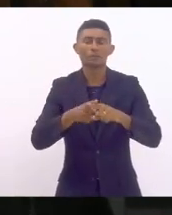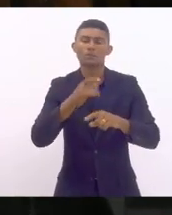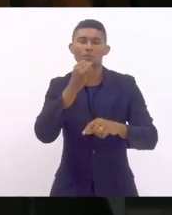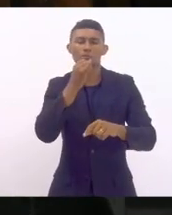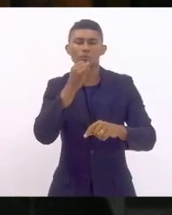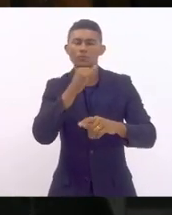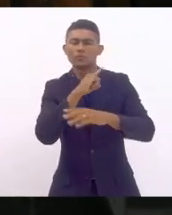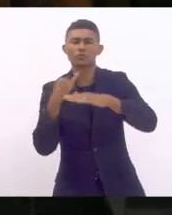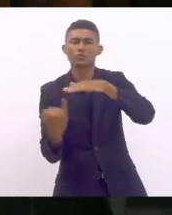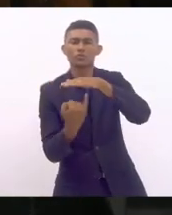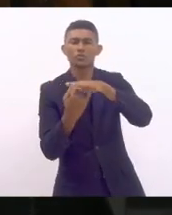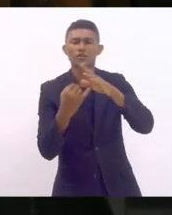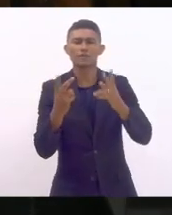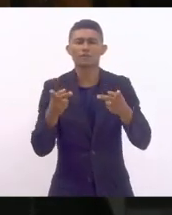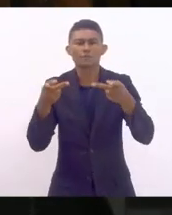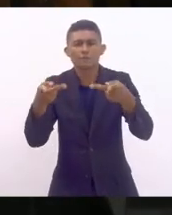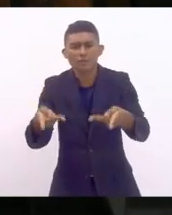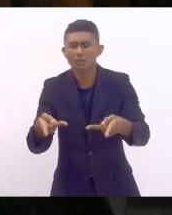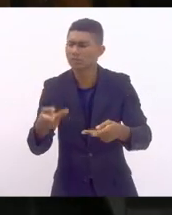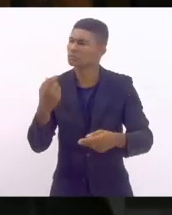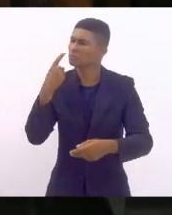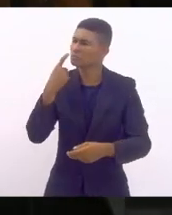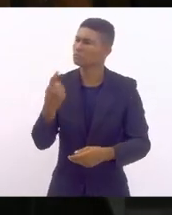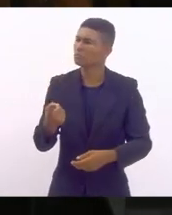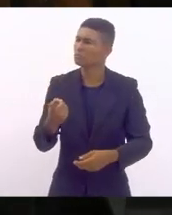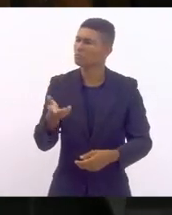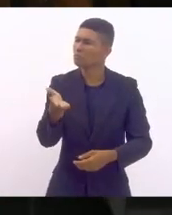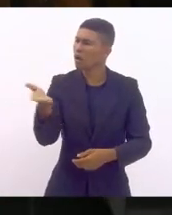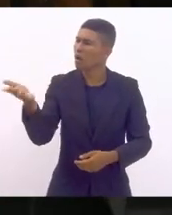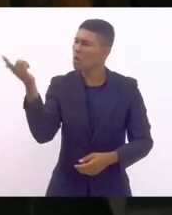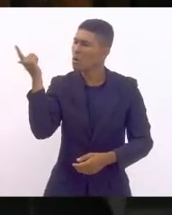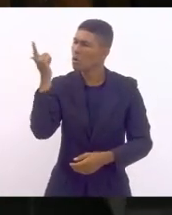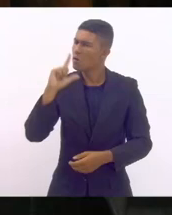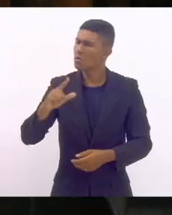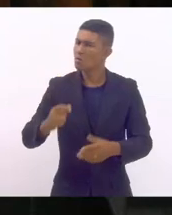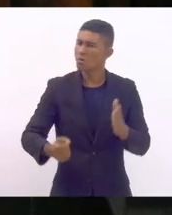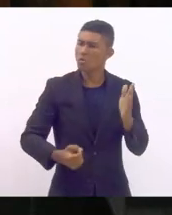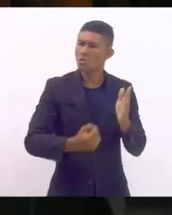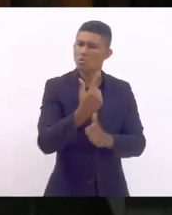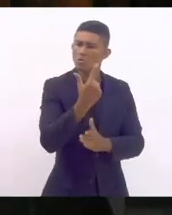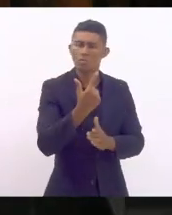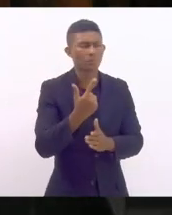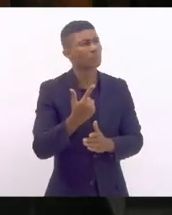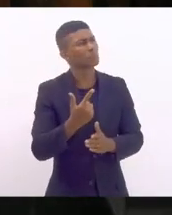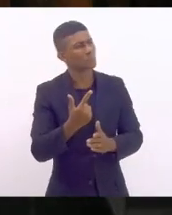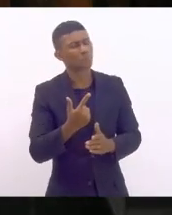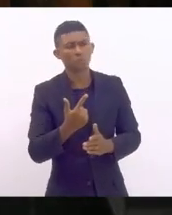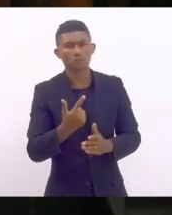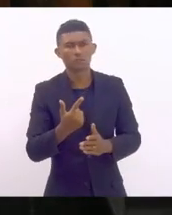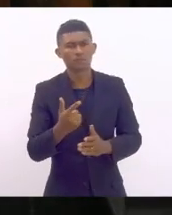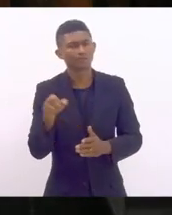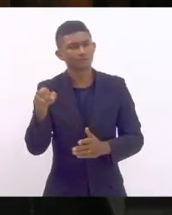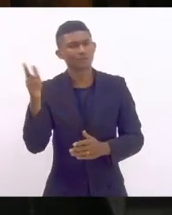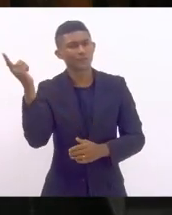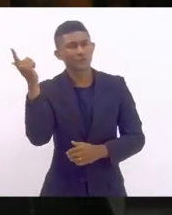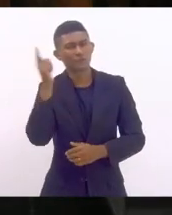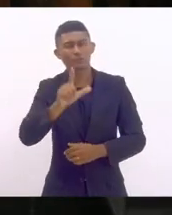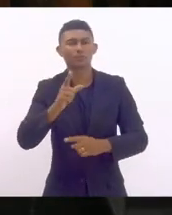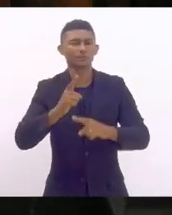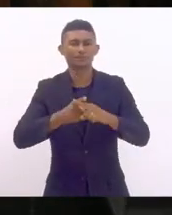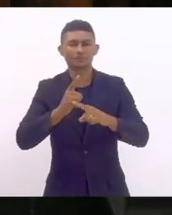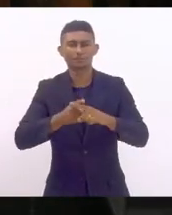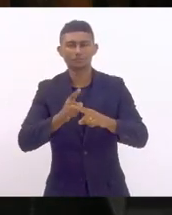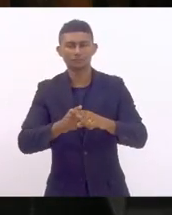visitar a instituição Mas é isso estão tá tá com Conseguiu comprar o equipamento só pode fazer isso e aqui eu quero